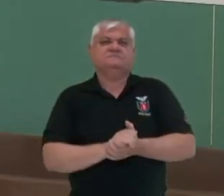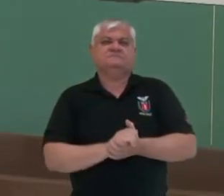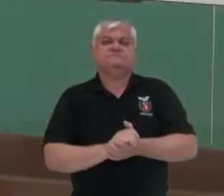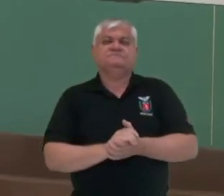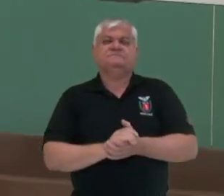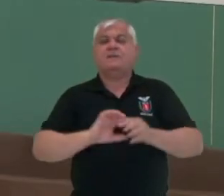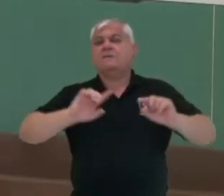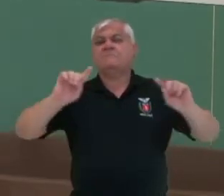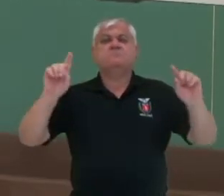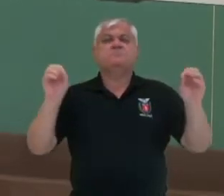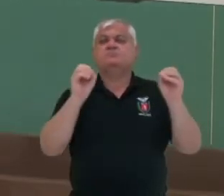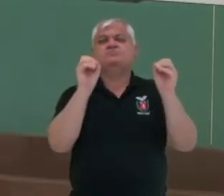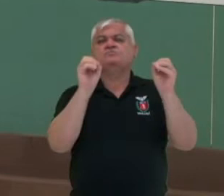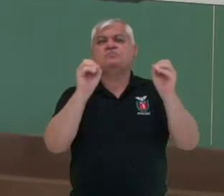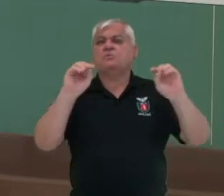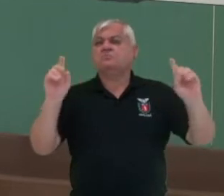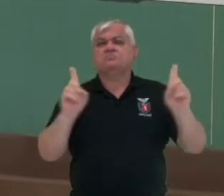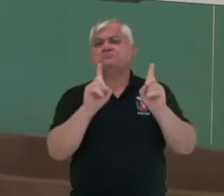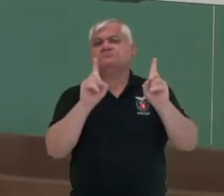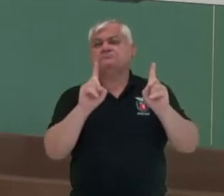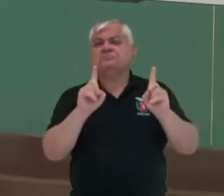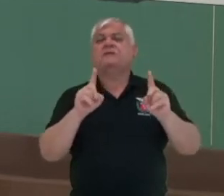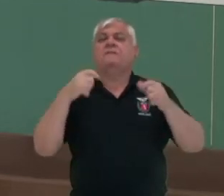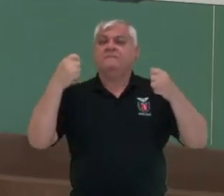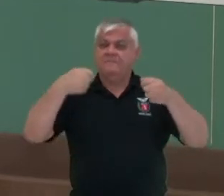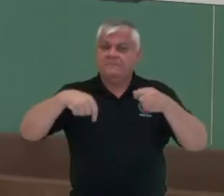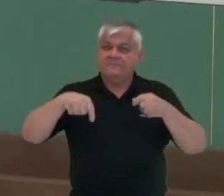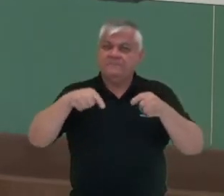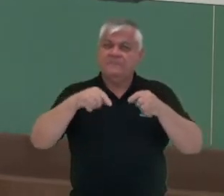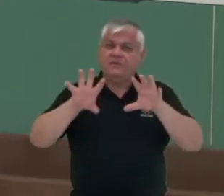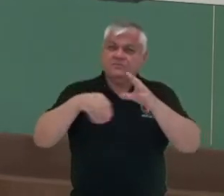Empate. Tem mais um round de 1 minuto e quem marcar